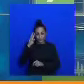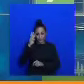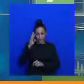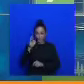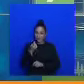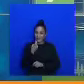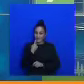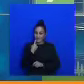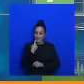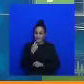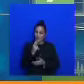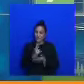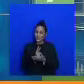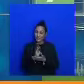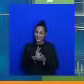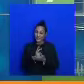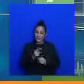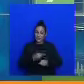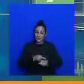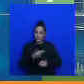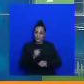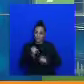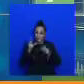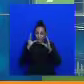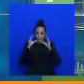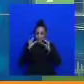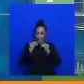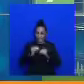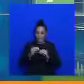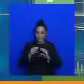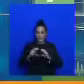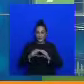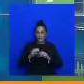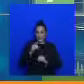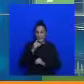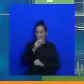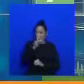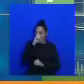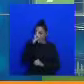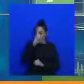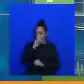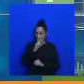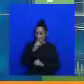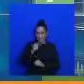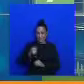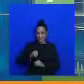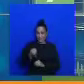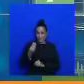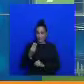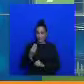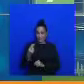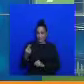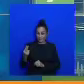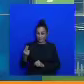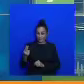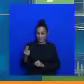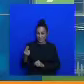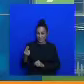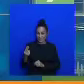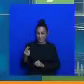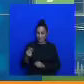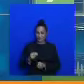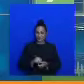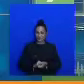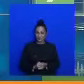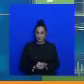quartas e sextas, sempre a partir das 8 da noite. Bola amarela, número 32. Amarela,